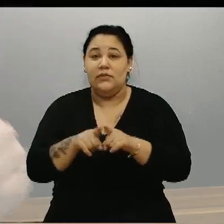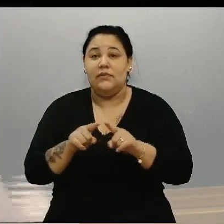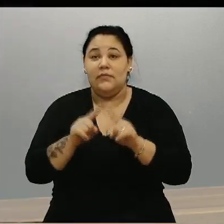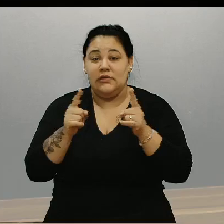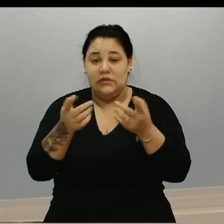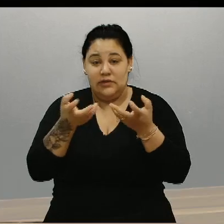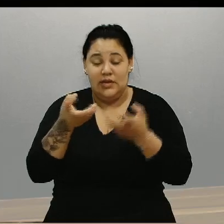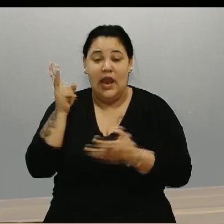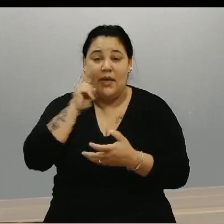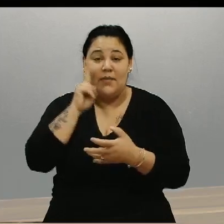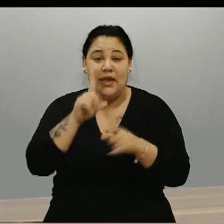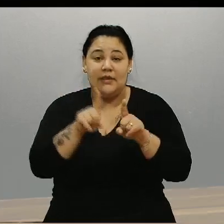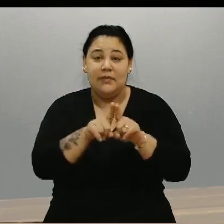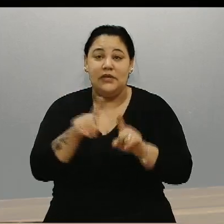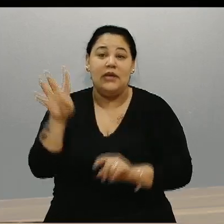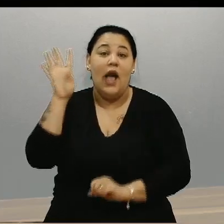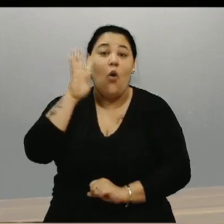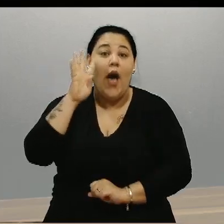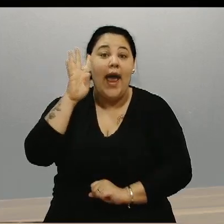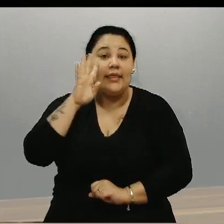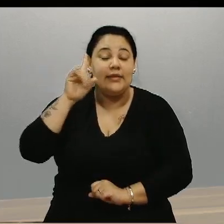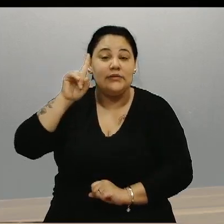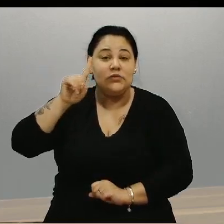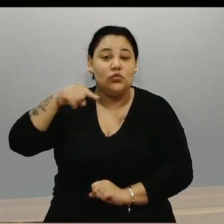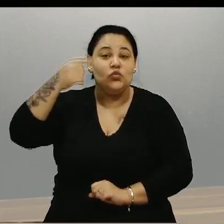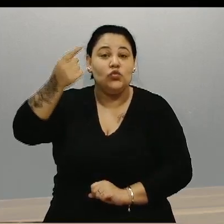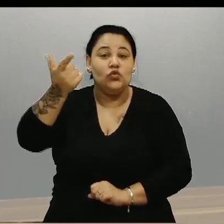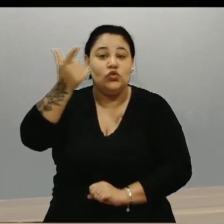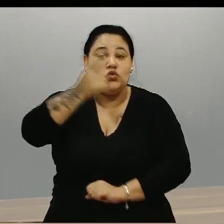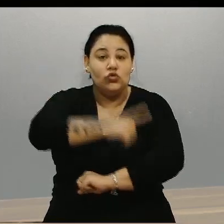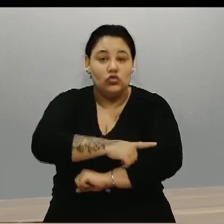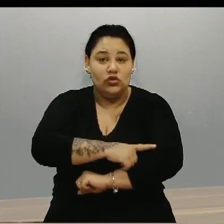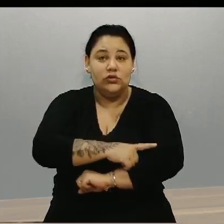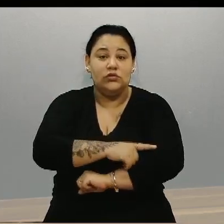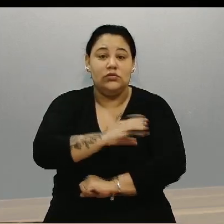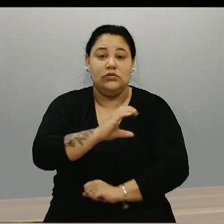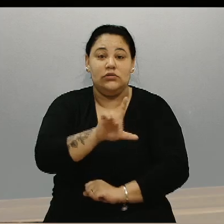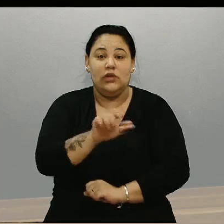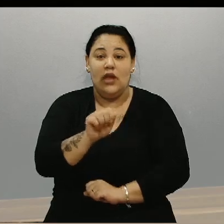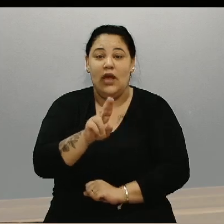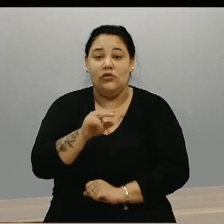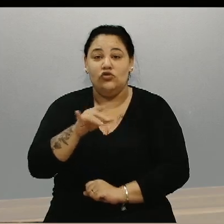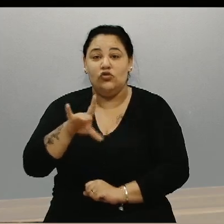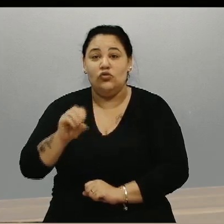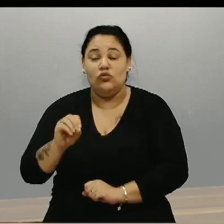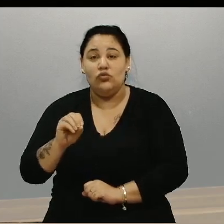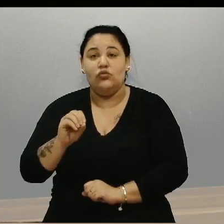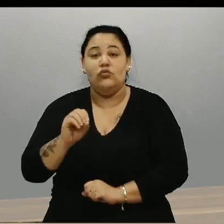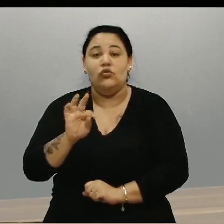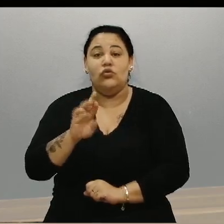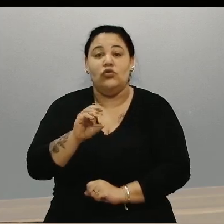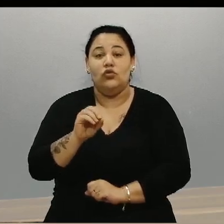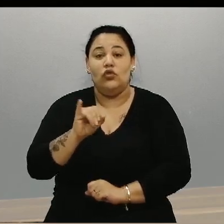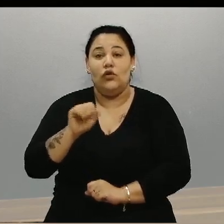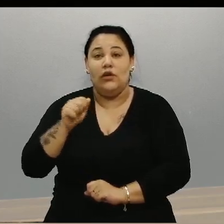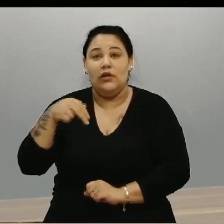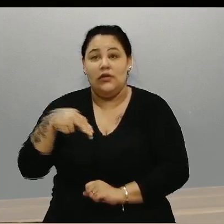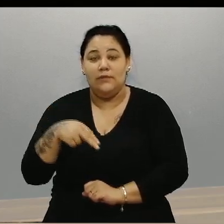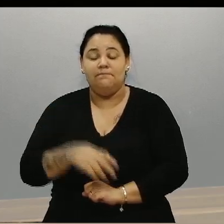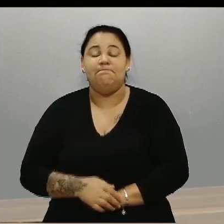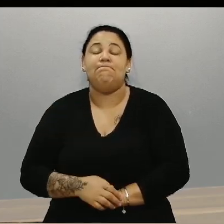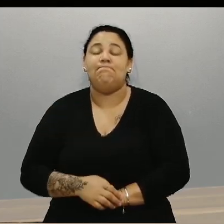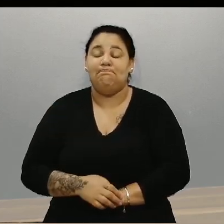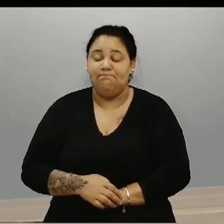na quarta-feira, então no dia seguinte, passamento do Cláudio Troian, um grande produtor cultural da